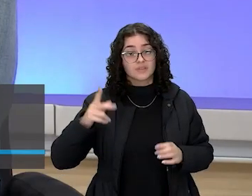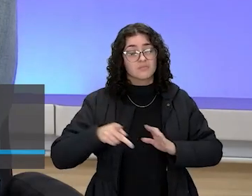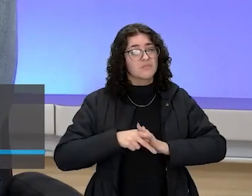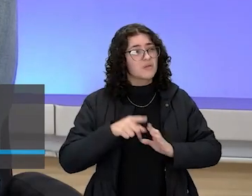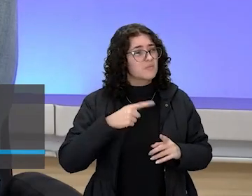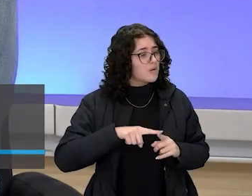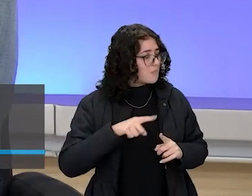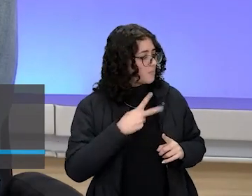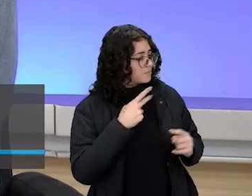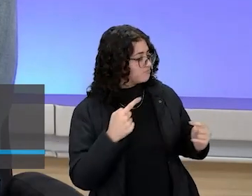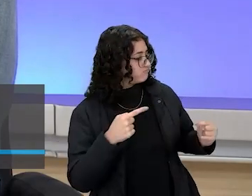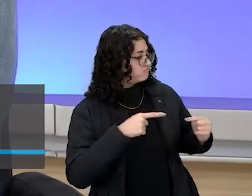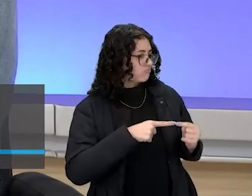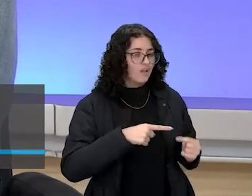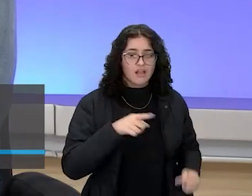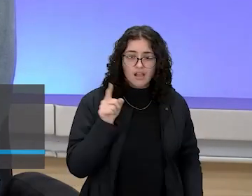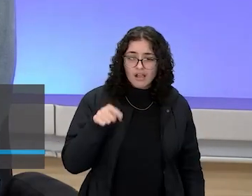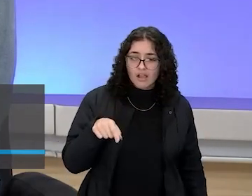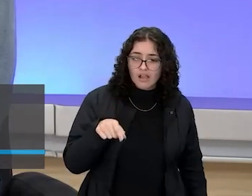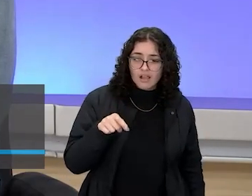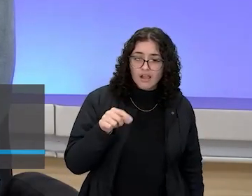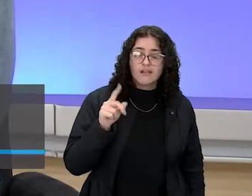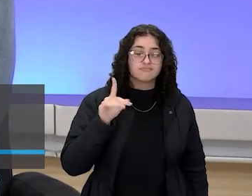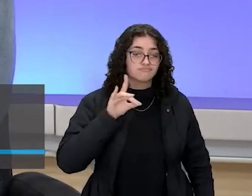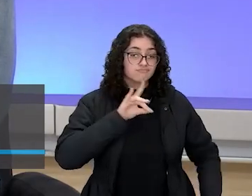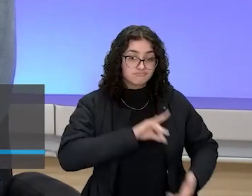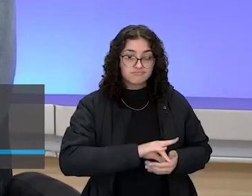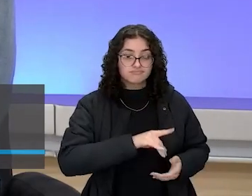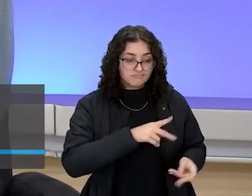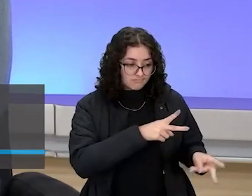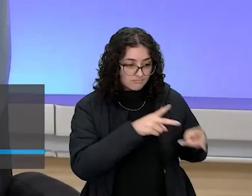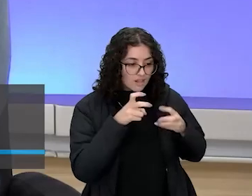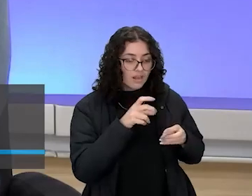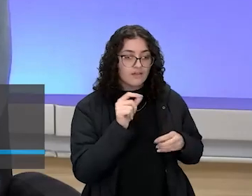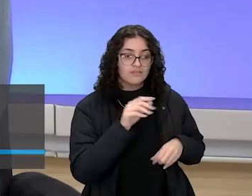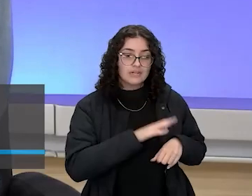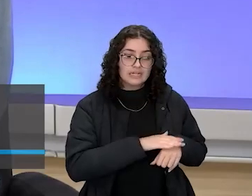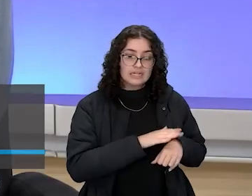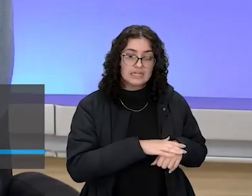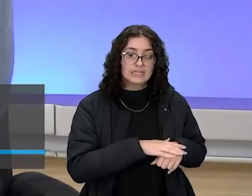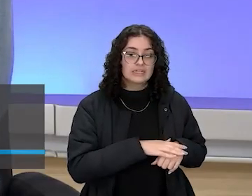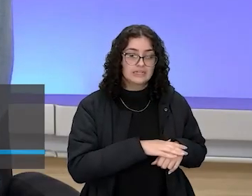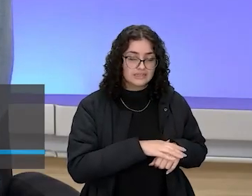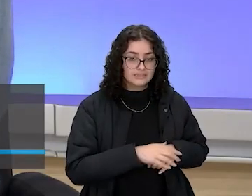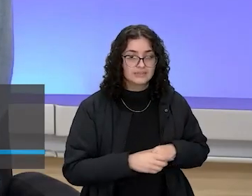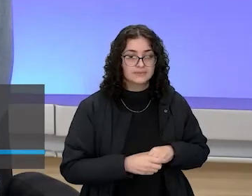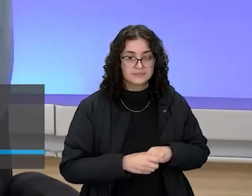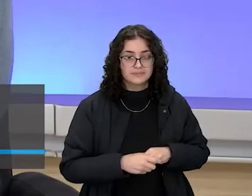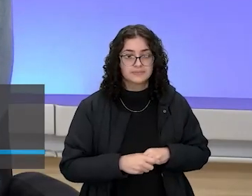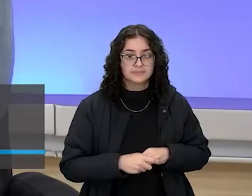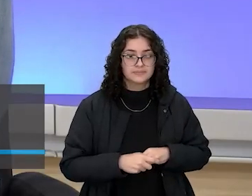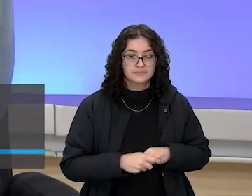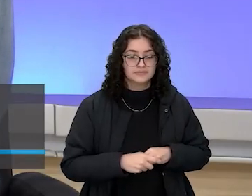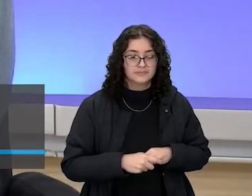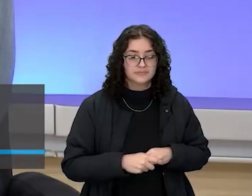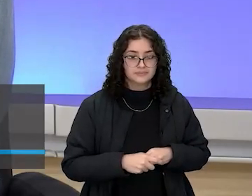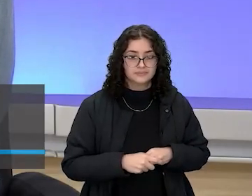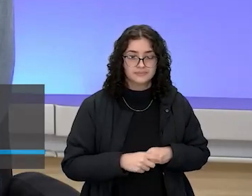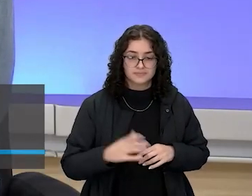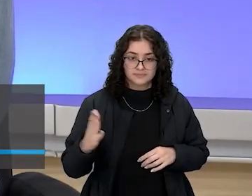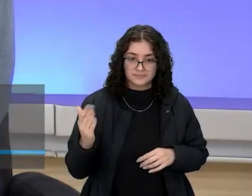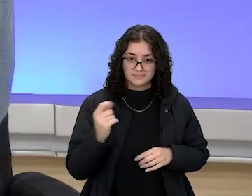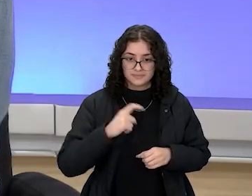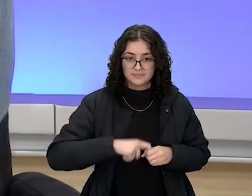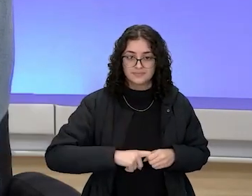com ele. E aí ele realmente observou e foi se atentar a isso, tá? Então vamos